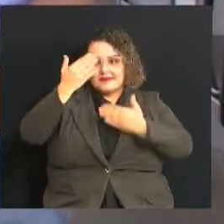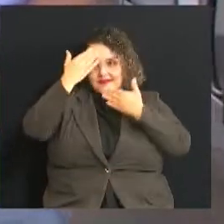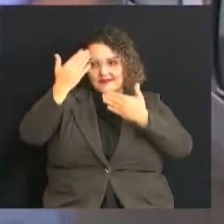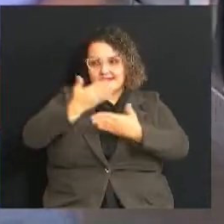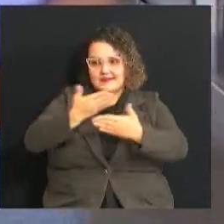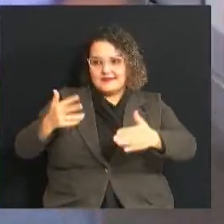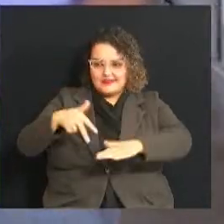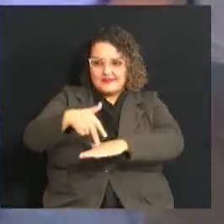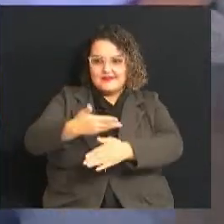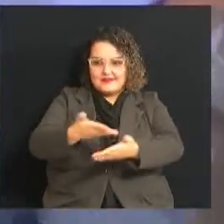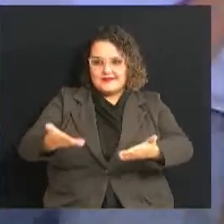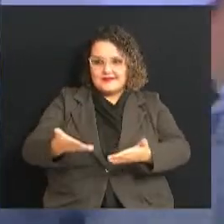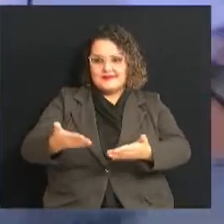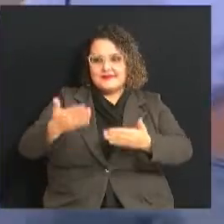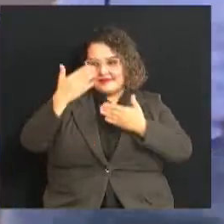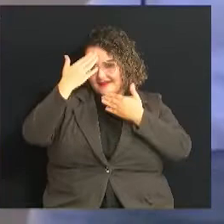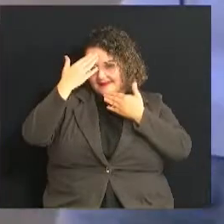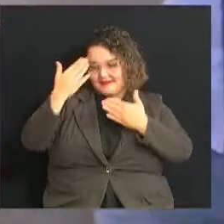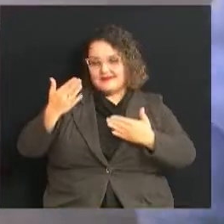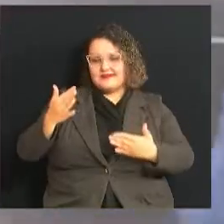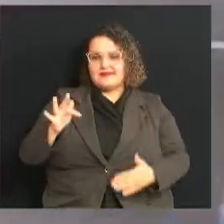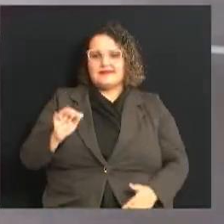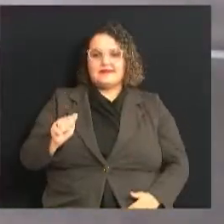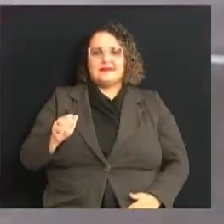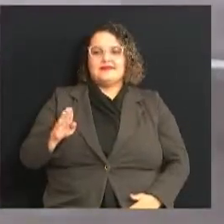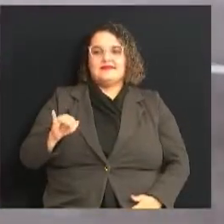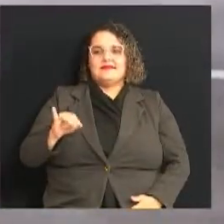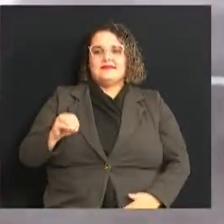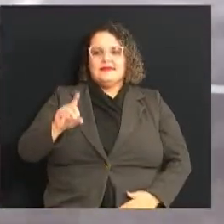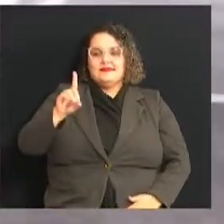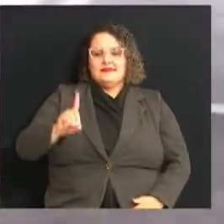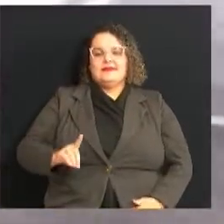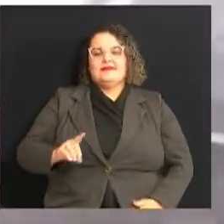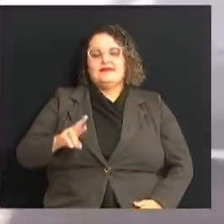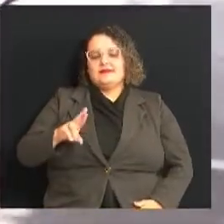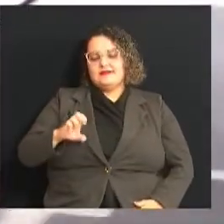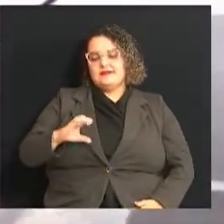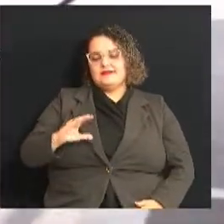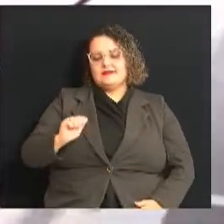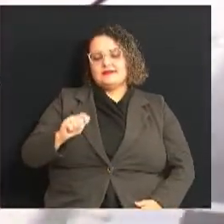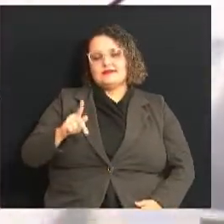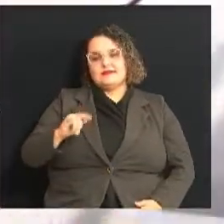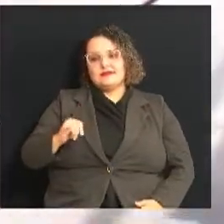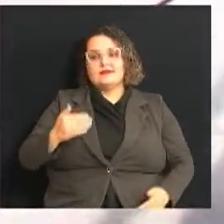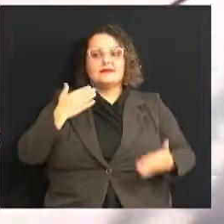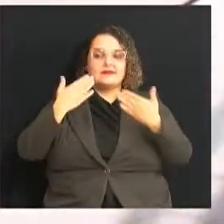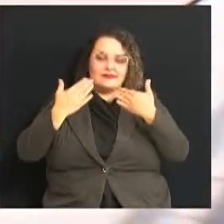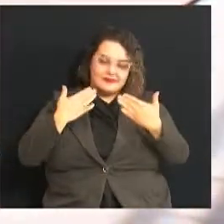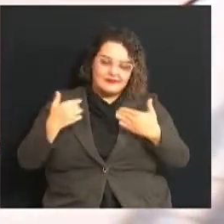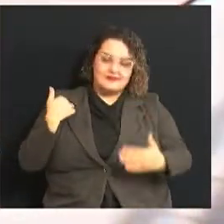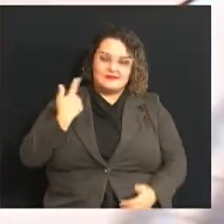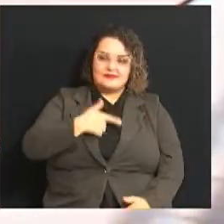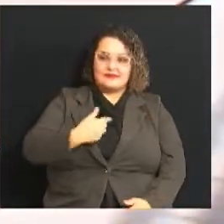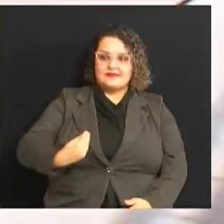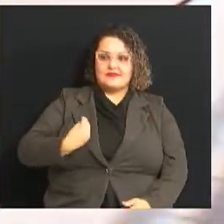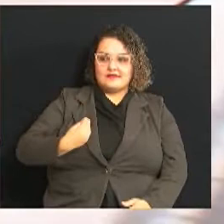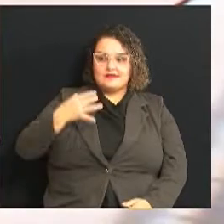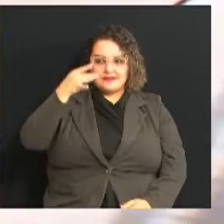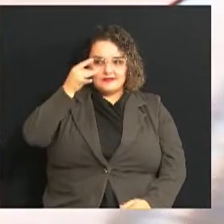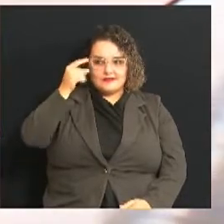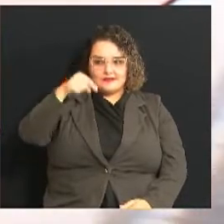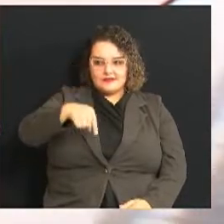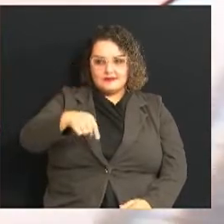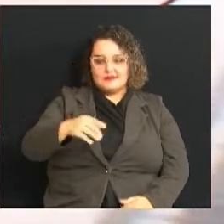disposição. Valeu, valeu. Muito obrigado, Fábio, aqui, diretor da Recap, conversando conosco ao vivo aqui no